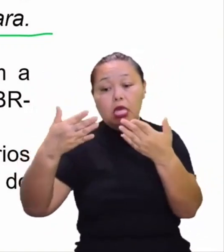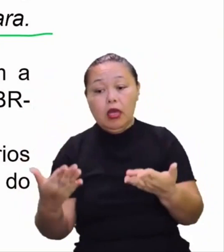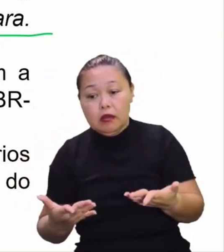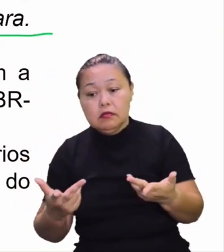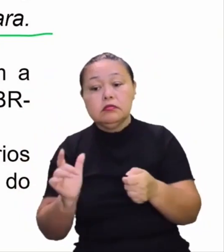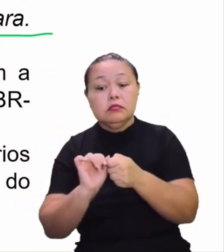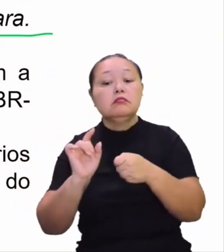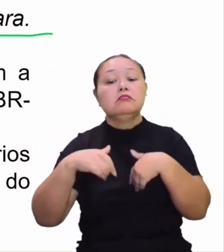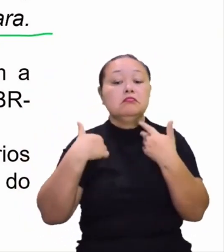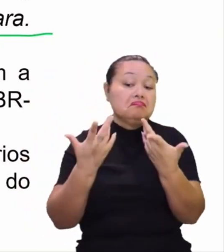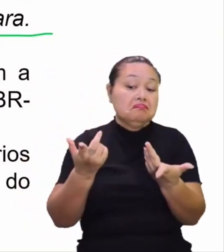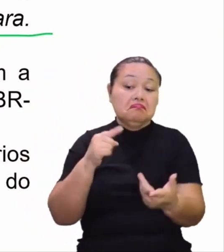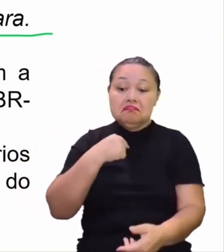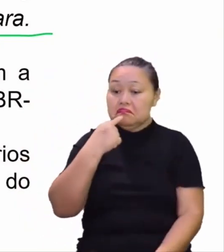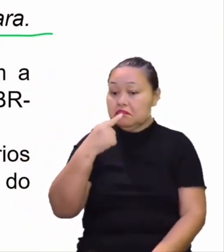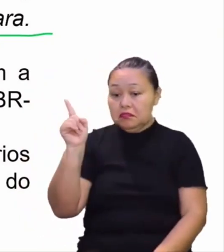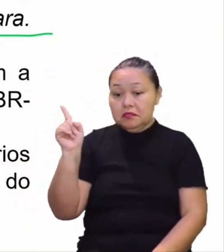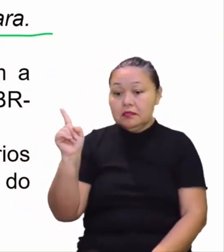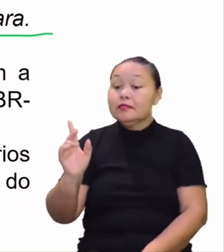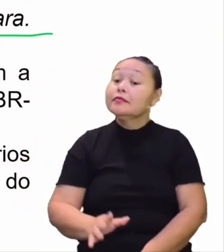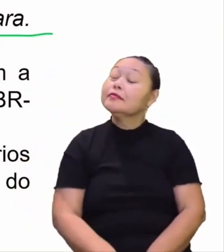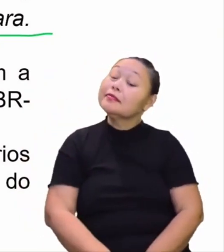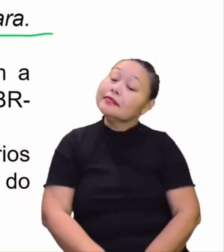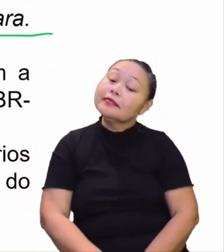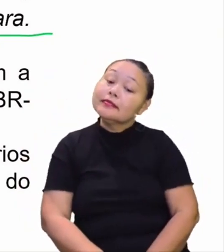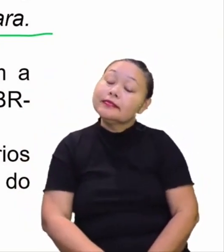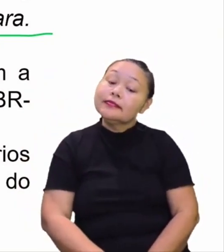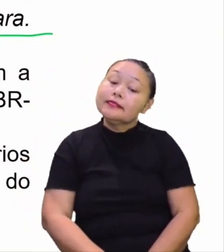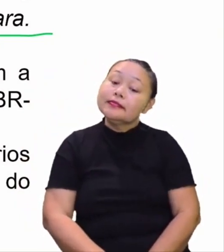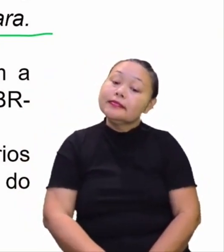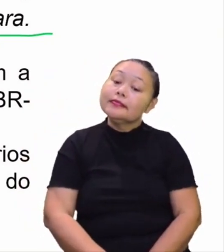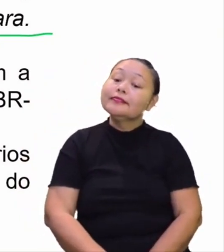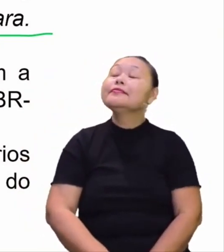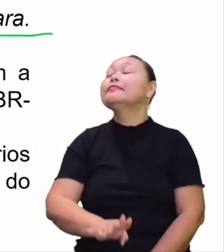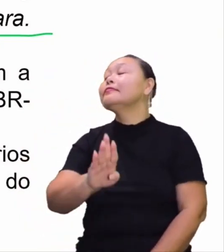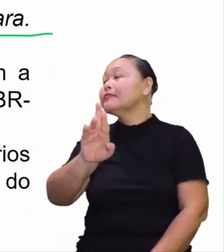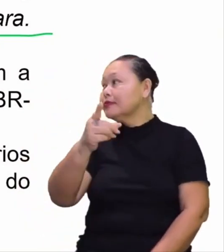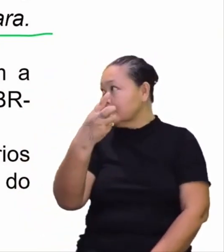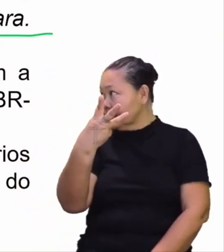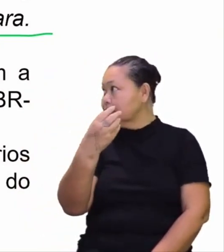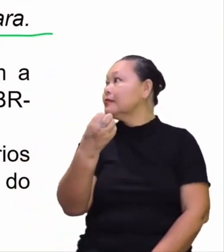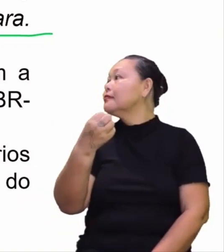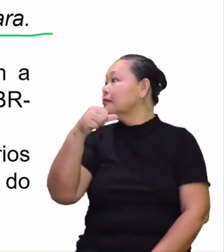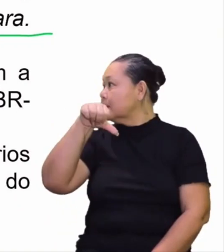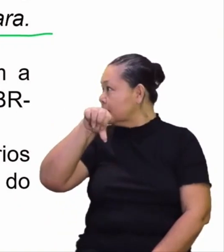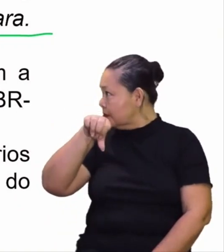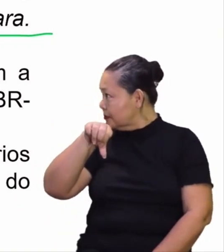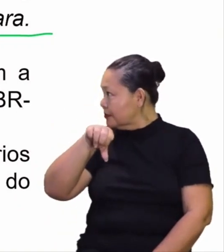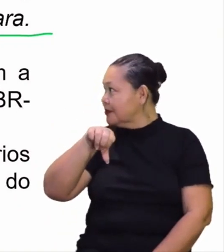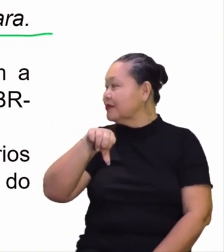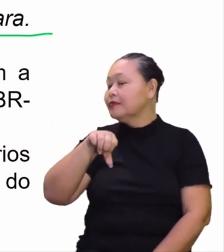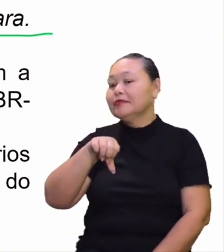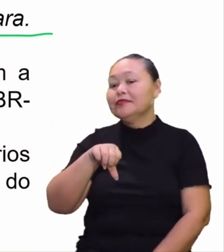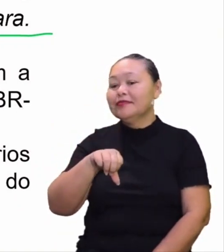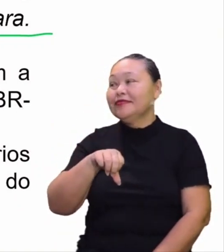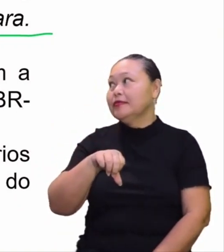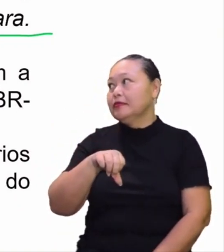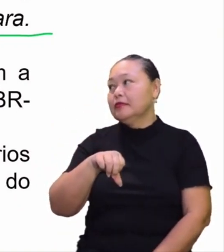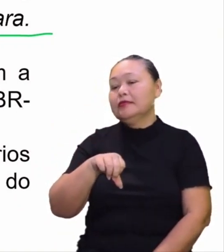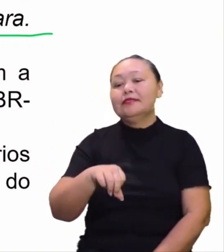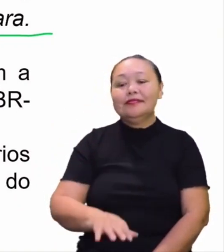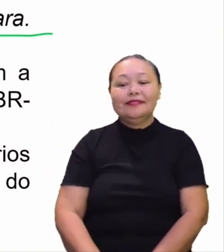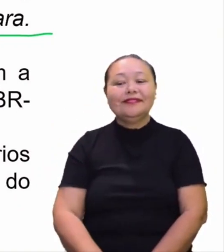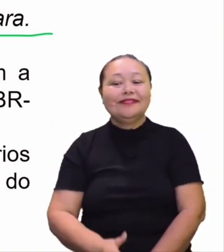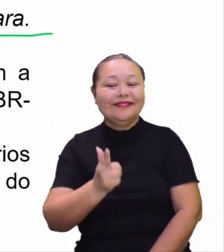essa daí, então, é sem chance. Aldelinda, você já andou na BR-319? É muito bonito